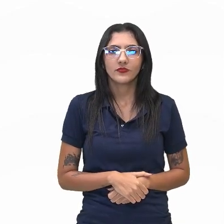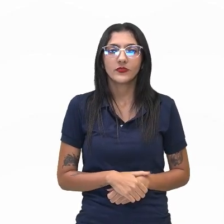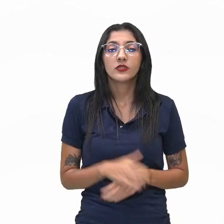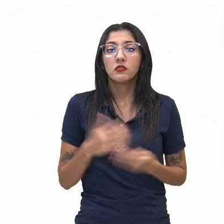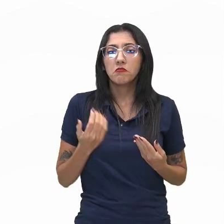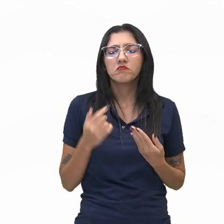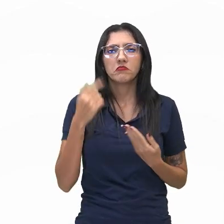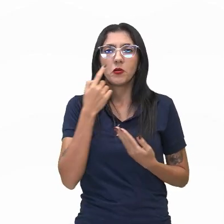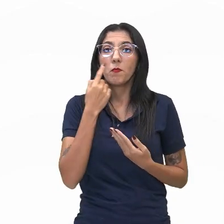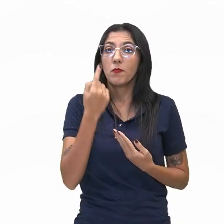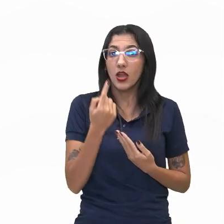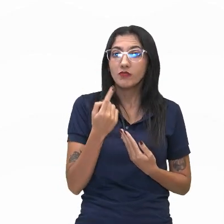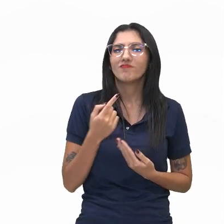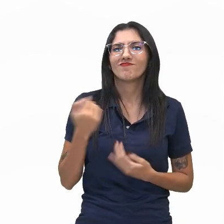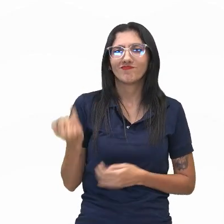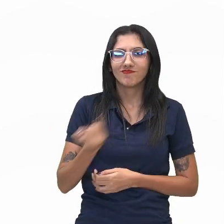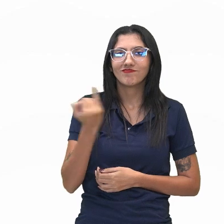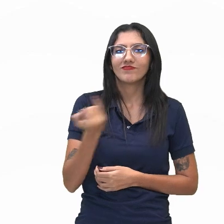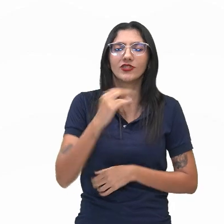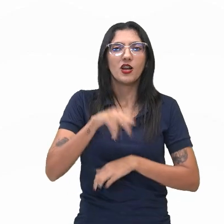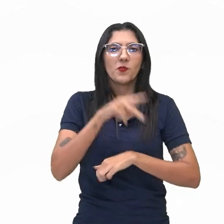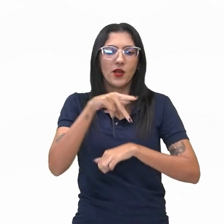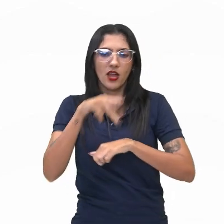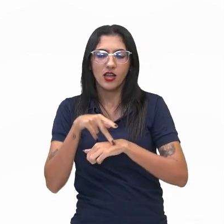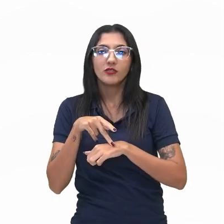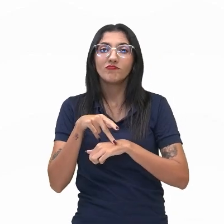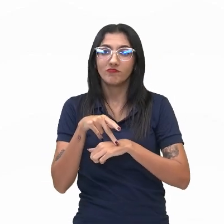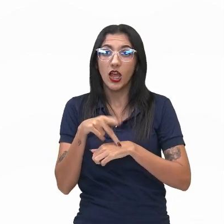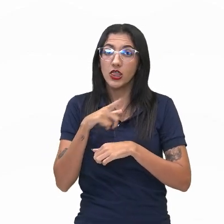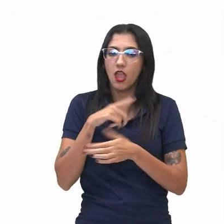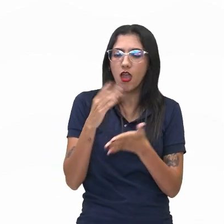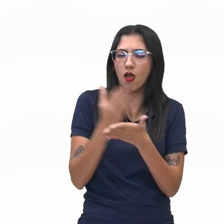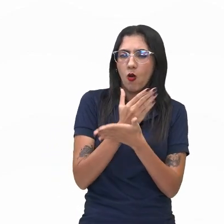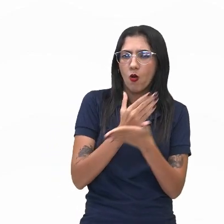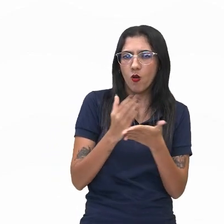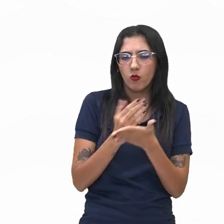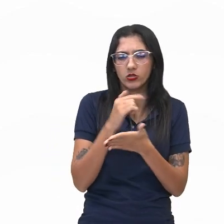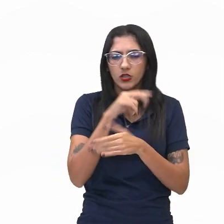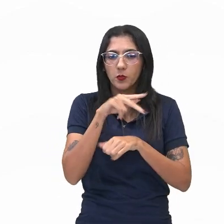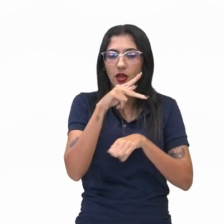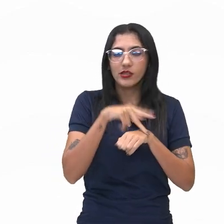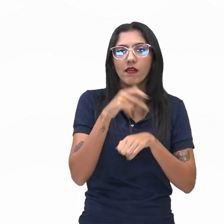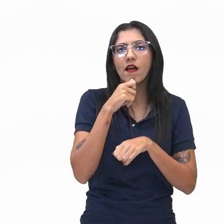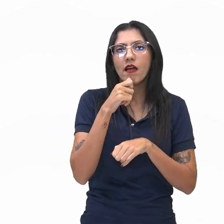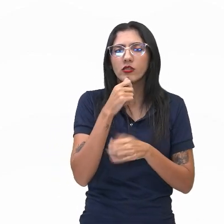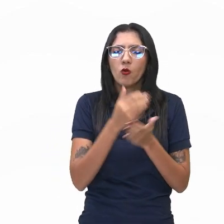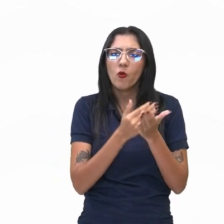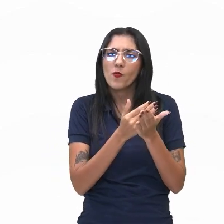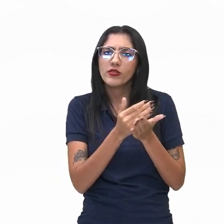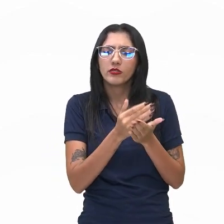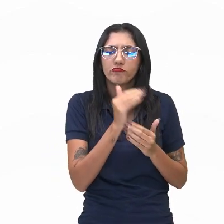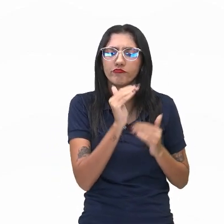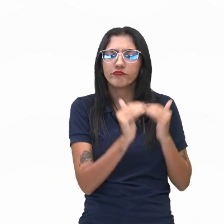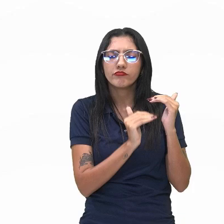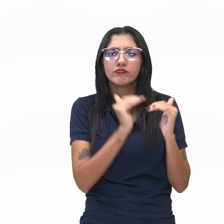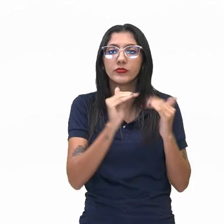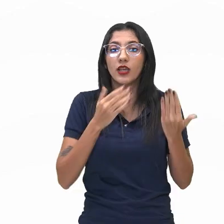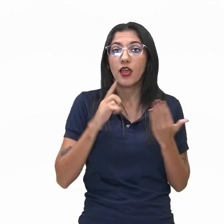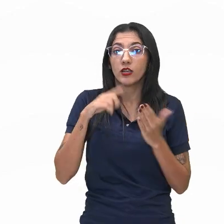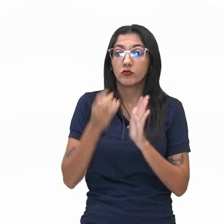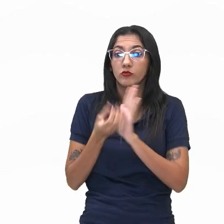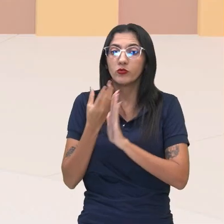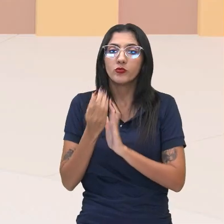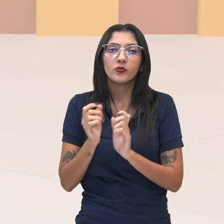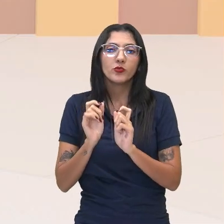importância dos países e vão existir alguns países, gente, que estão em desenvolvimento e é aí que surgem quem?